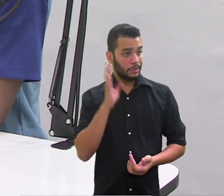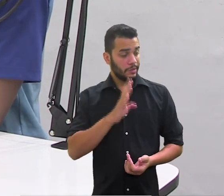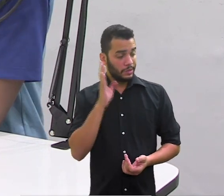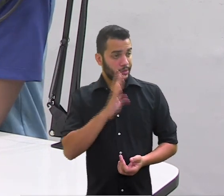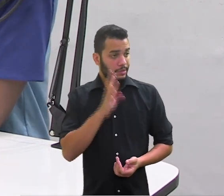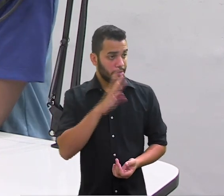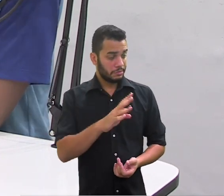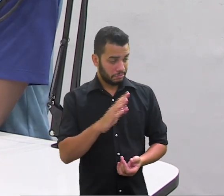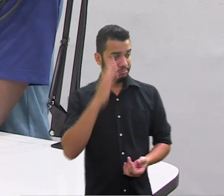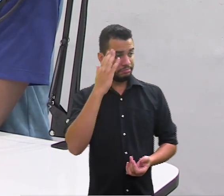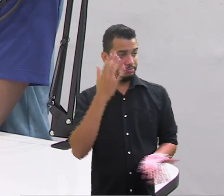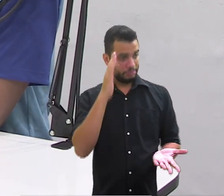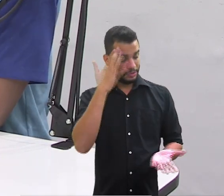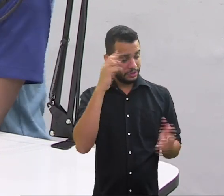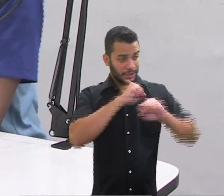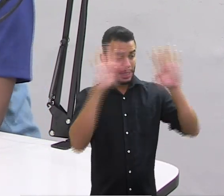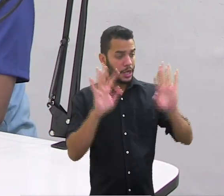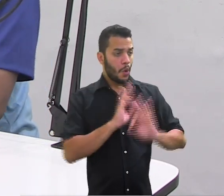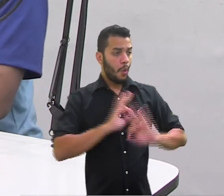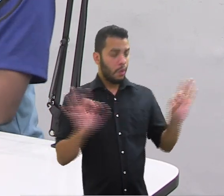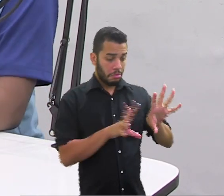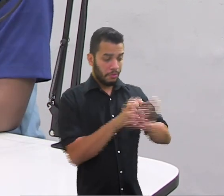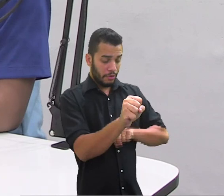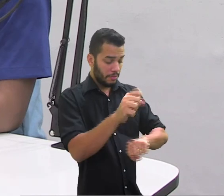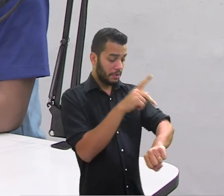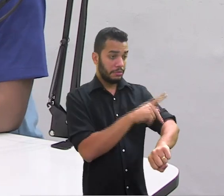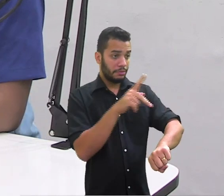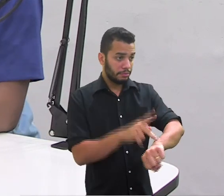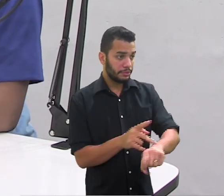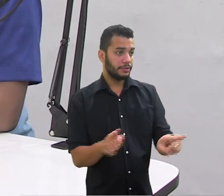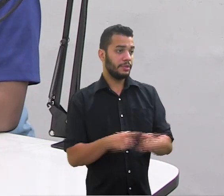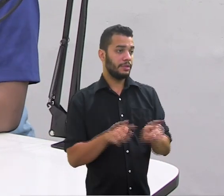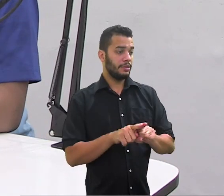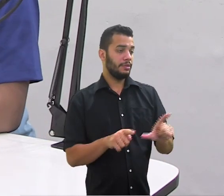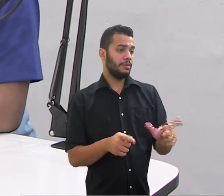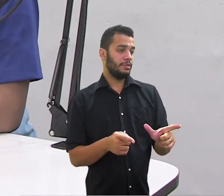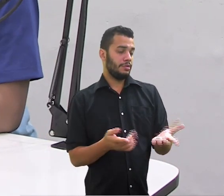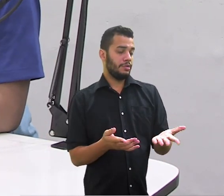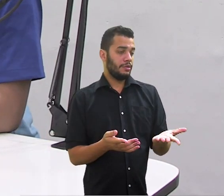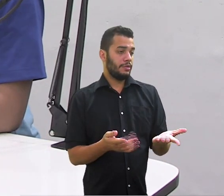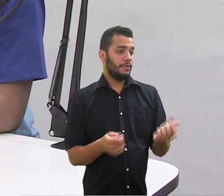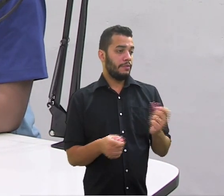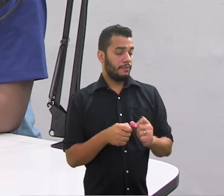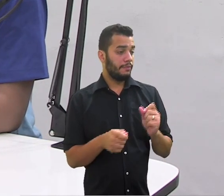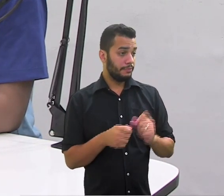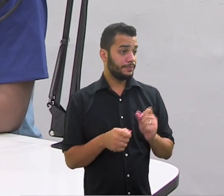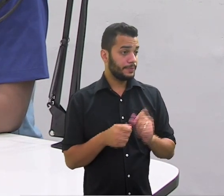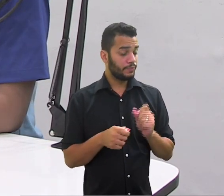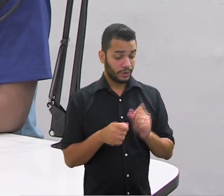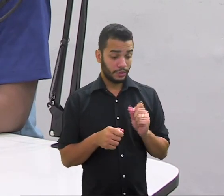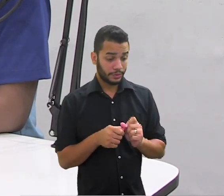como lidar com esse assunto, né? Vamos começar a perguntar como que a gente